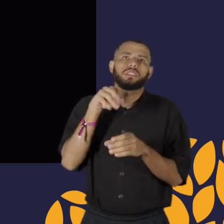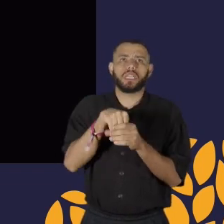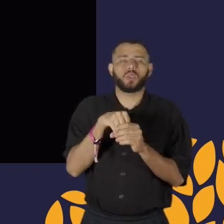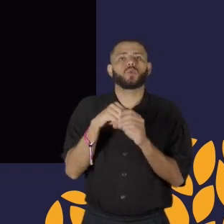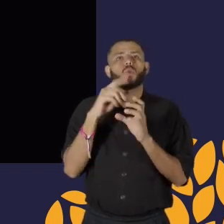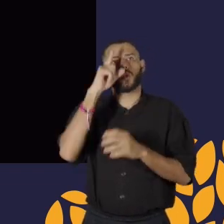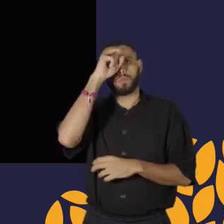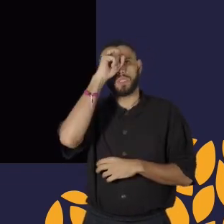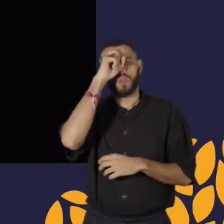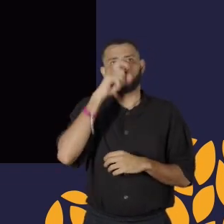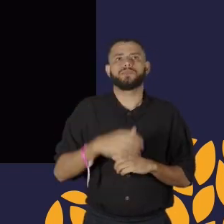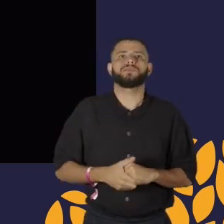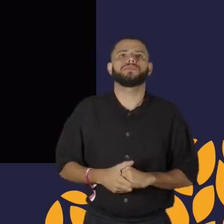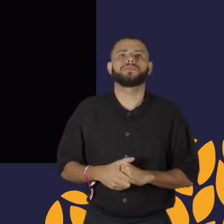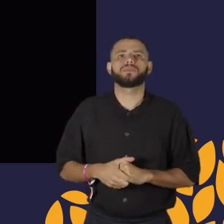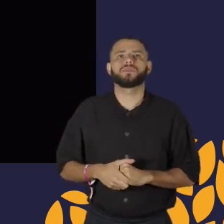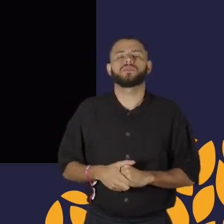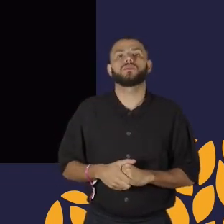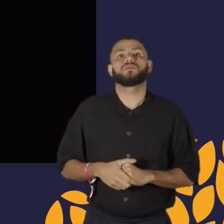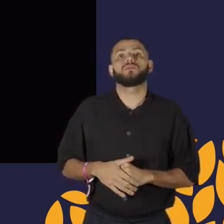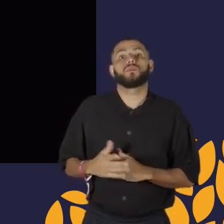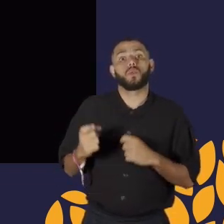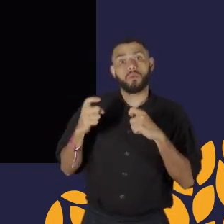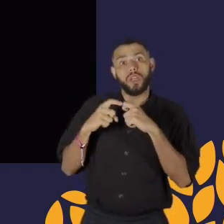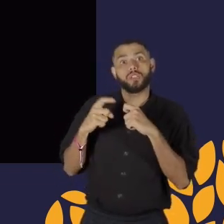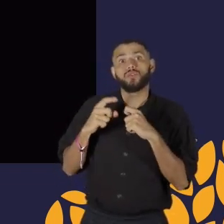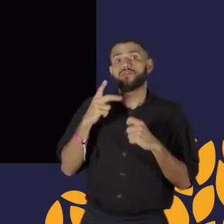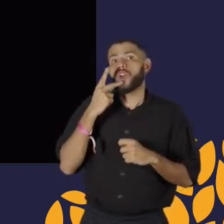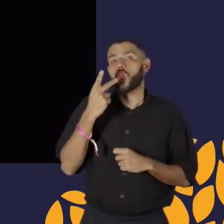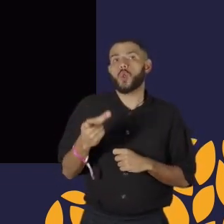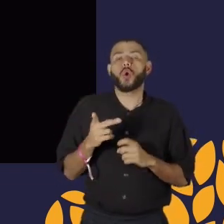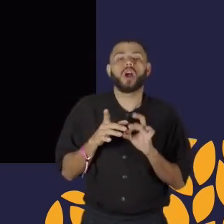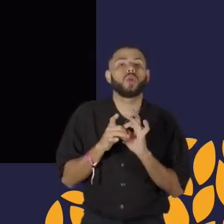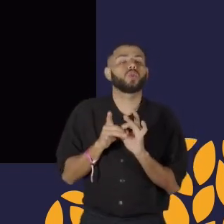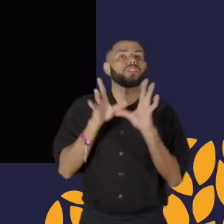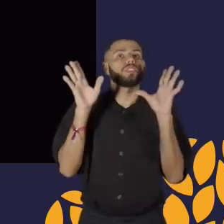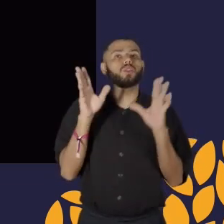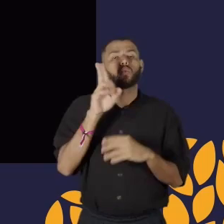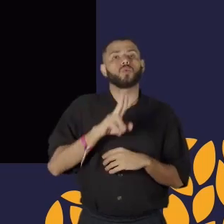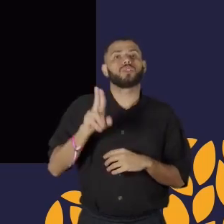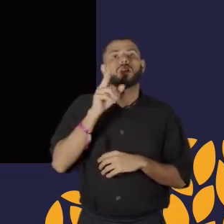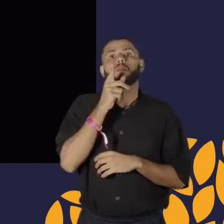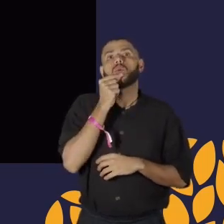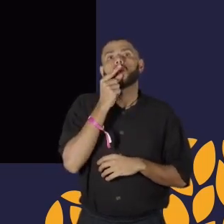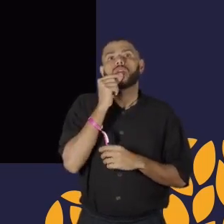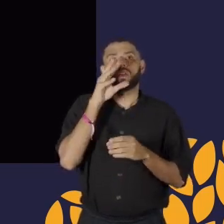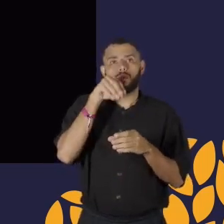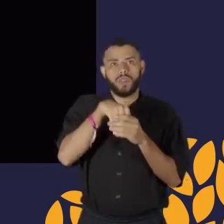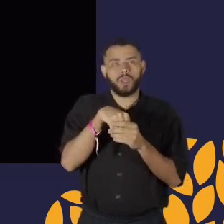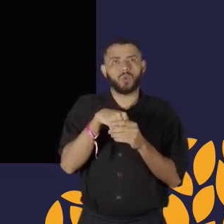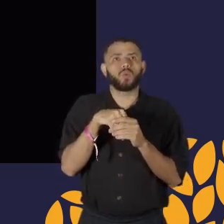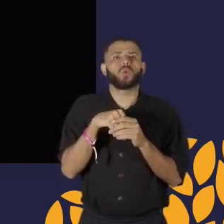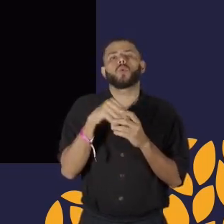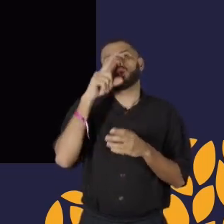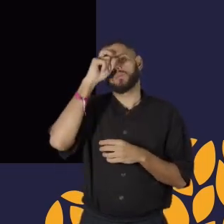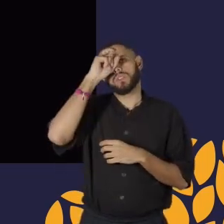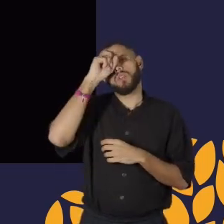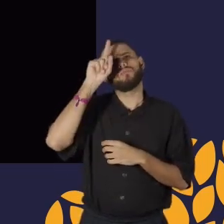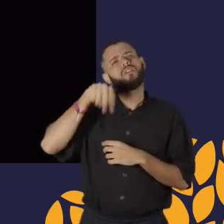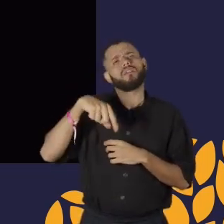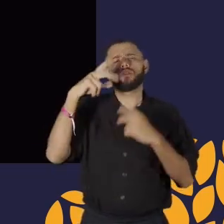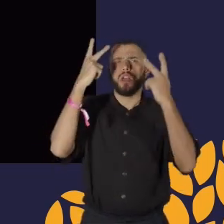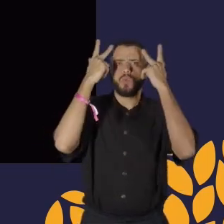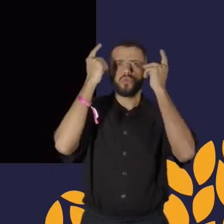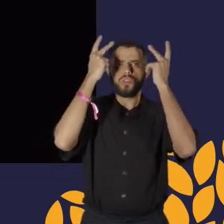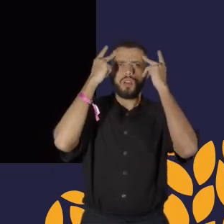hospital. O doutor Itaígur Arié diz que a autorização para usar a maconha dentro do hospital foi o passo natural no processo que